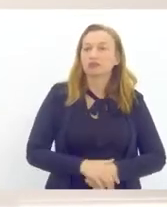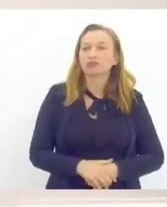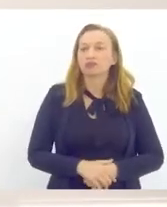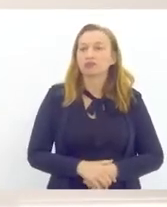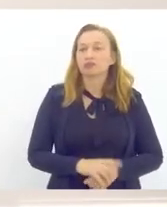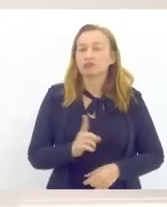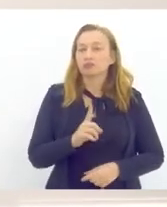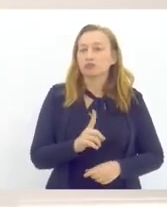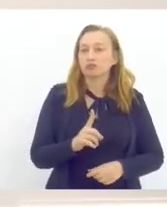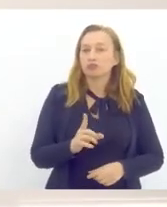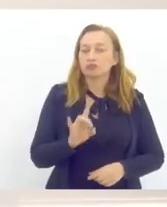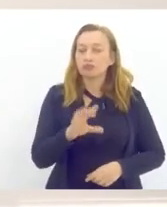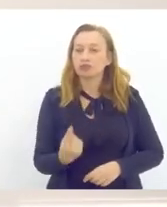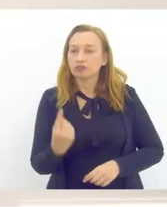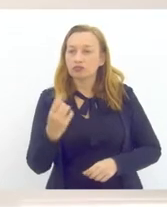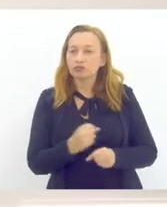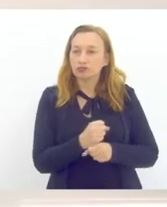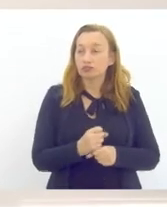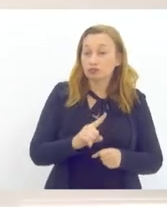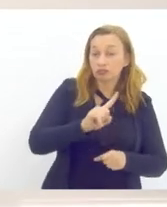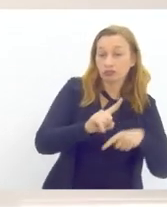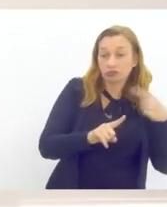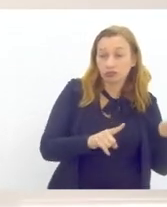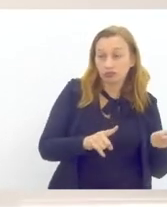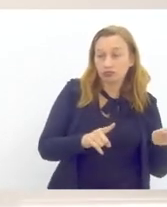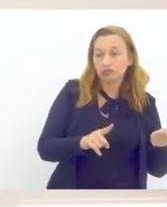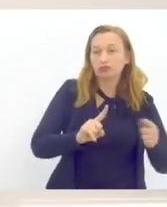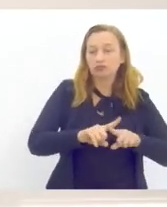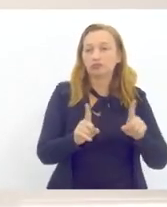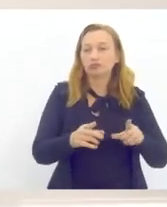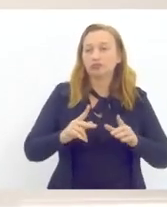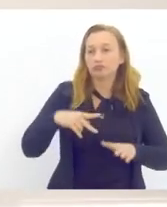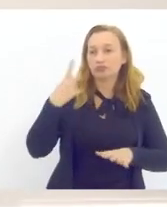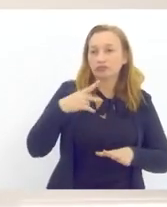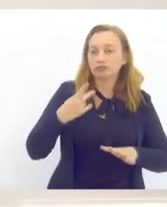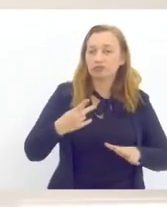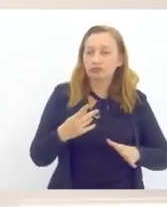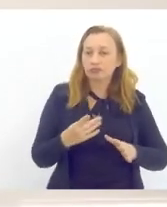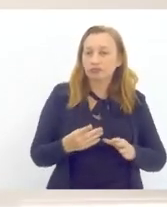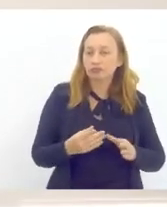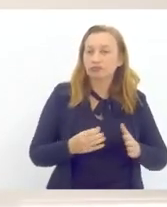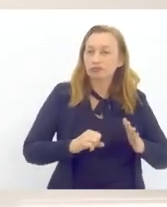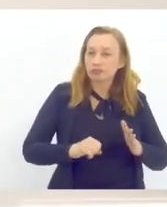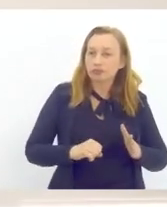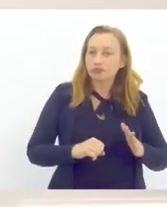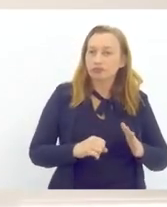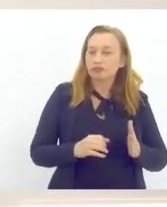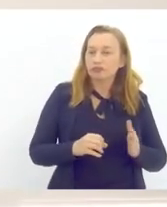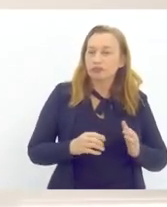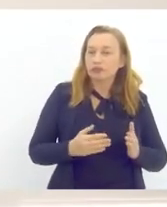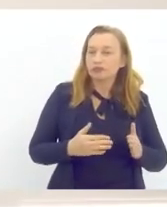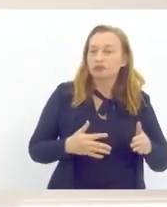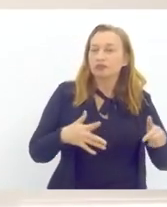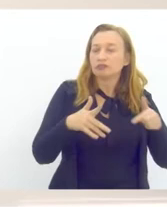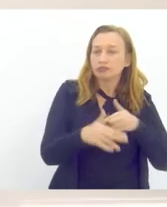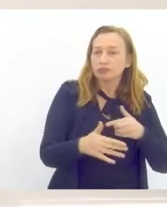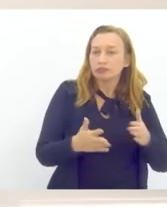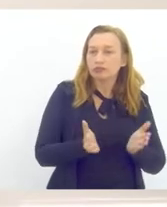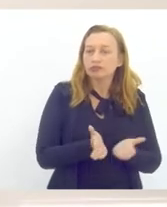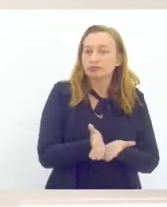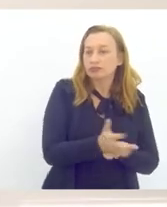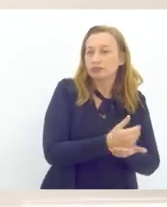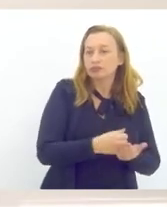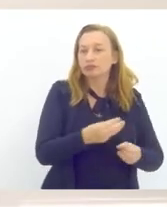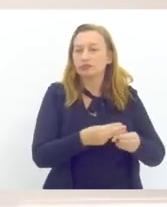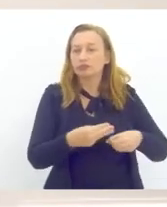ano para o outro uma política que vá impactar demais a expectativa de arrecadação dos municípios, mas